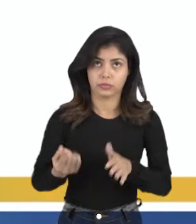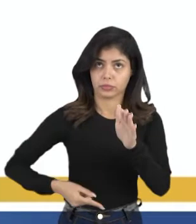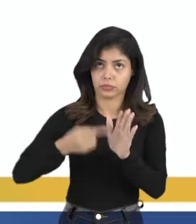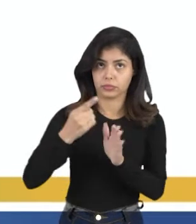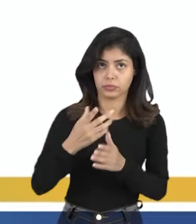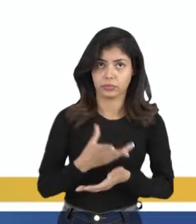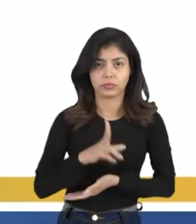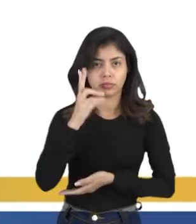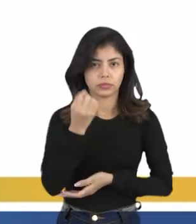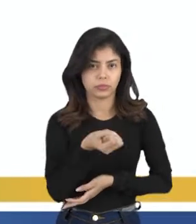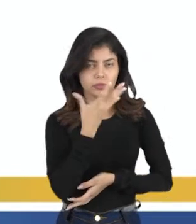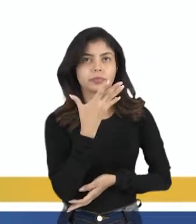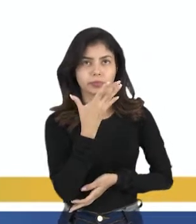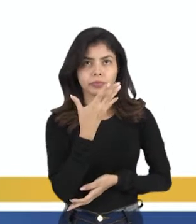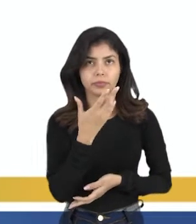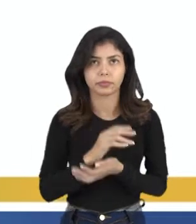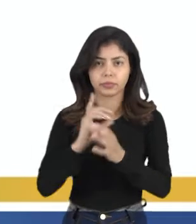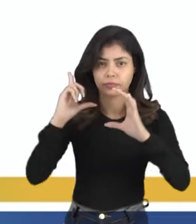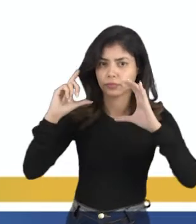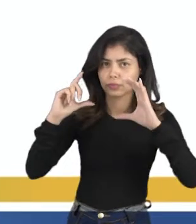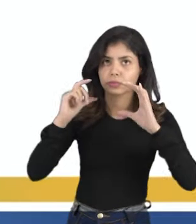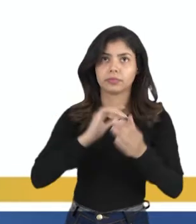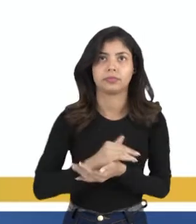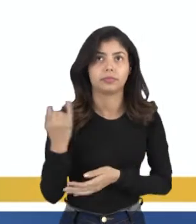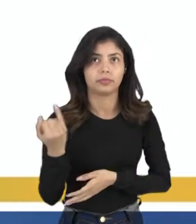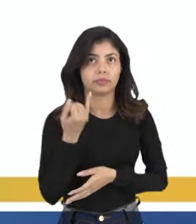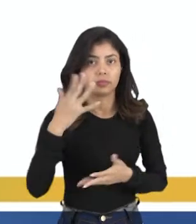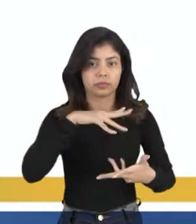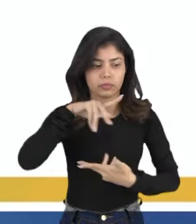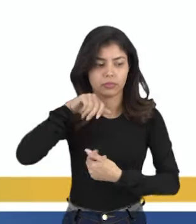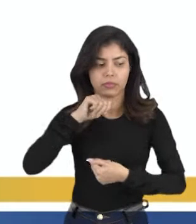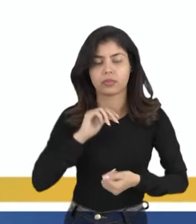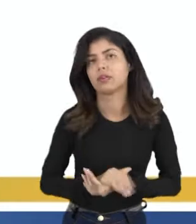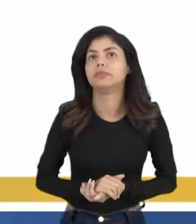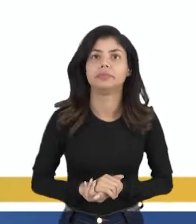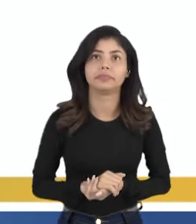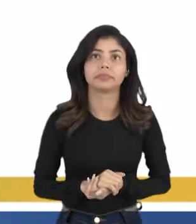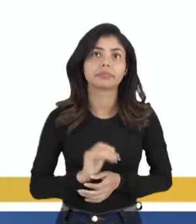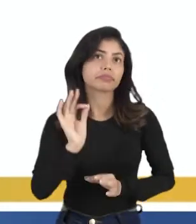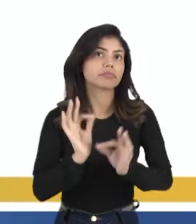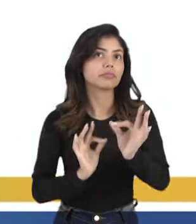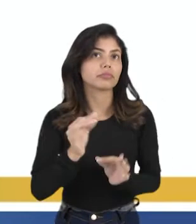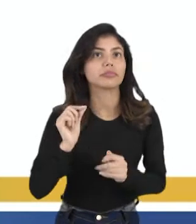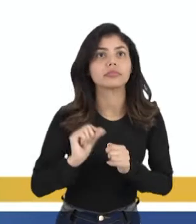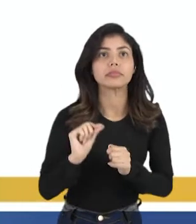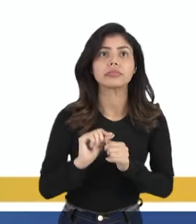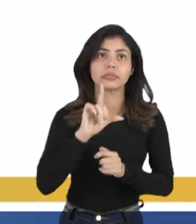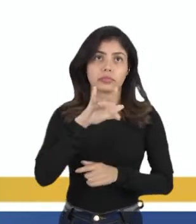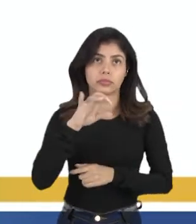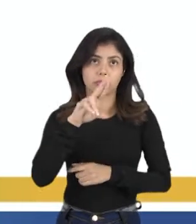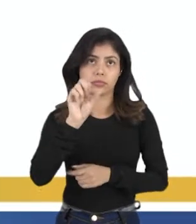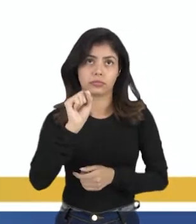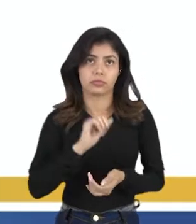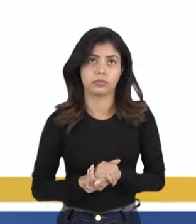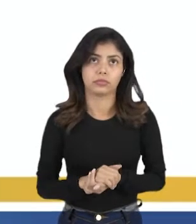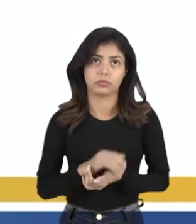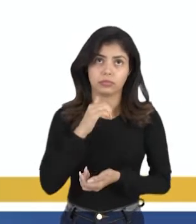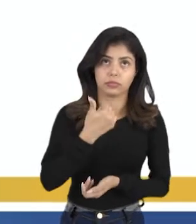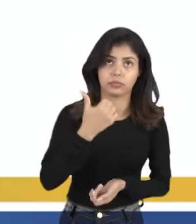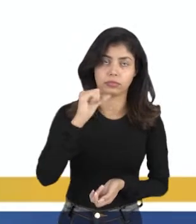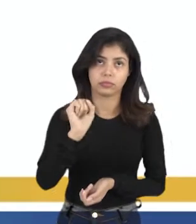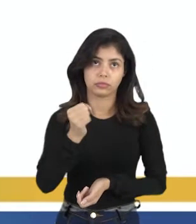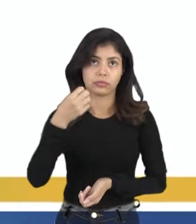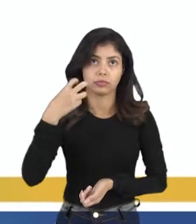a primeira câmera fotográfica funcional do mundo. O equipamento foi criado por Louis